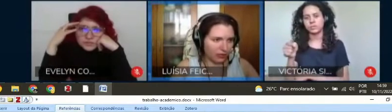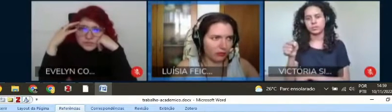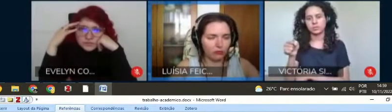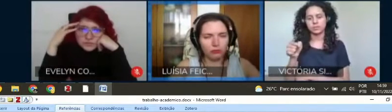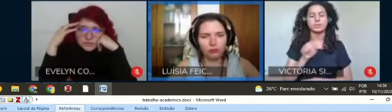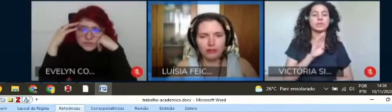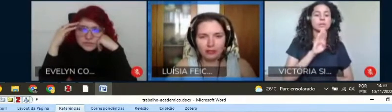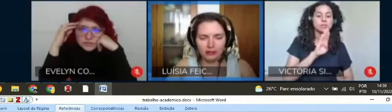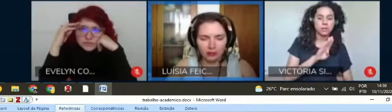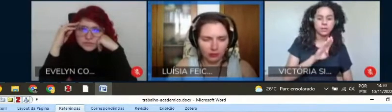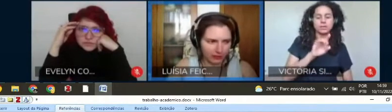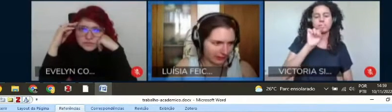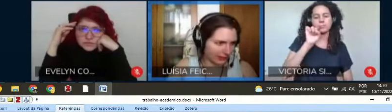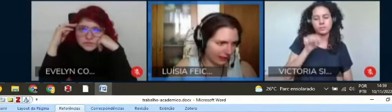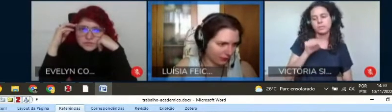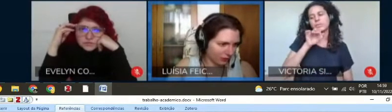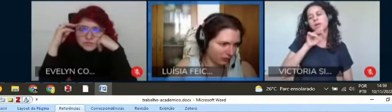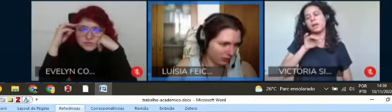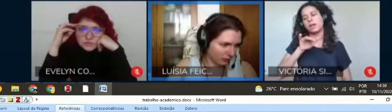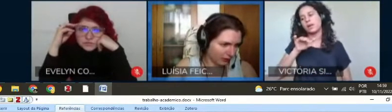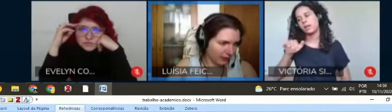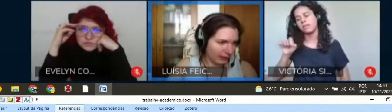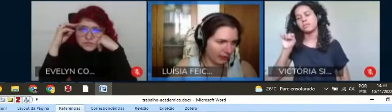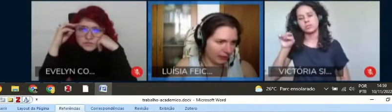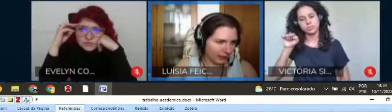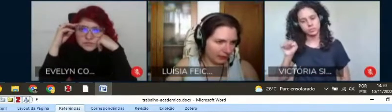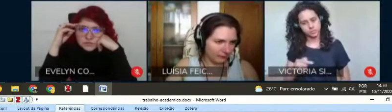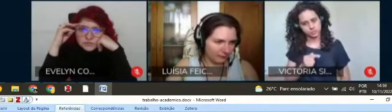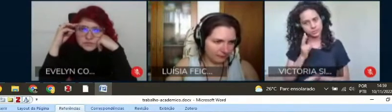a gente tem no slidezinho todas as regras jeitinho.